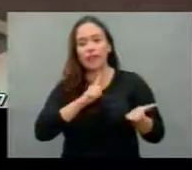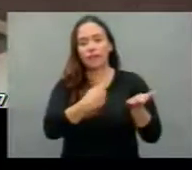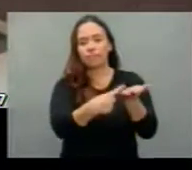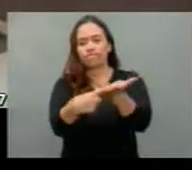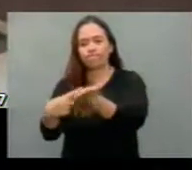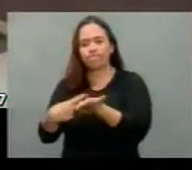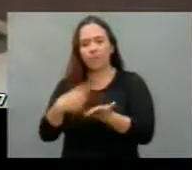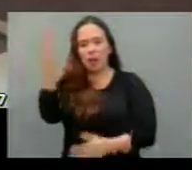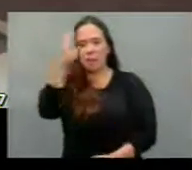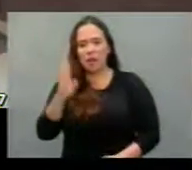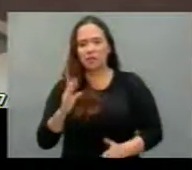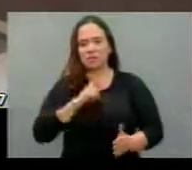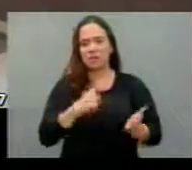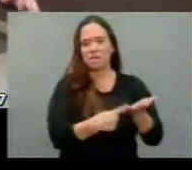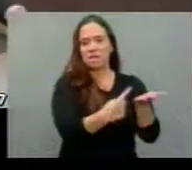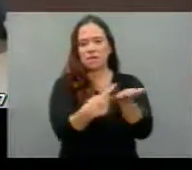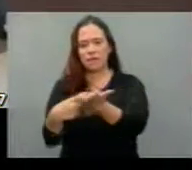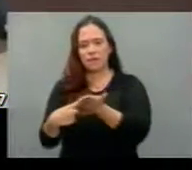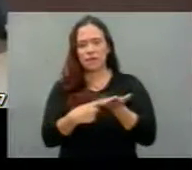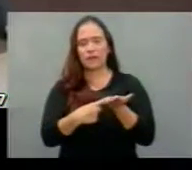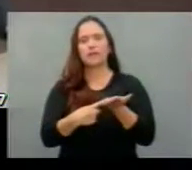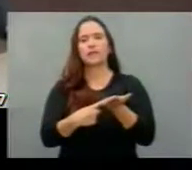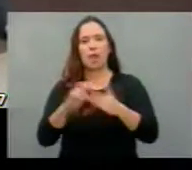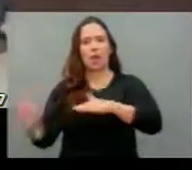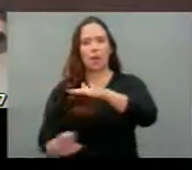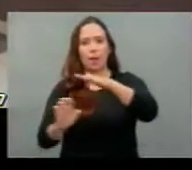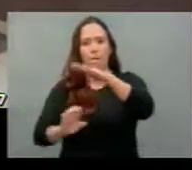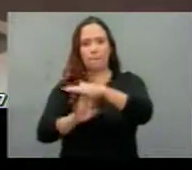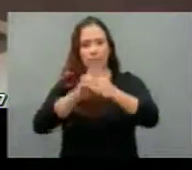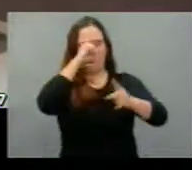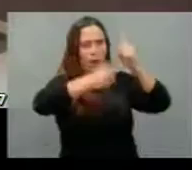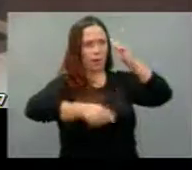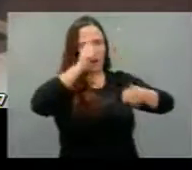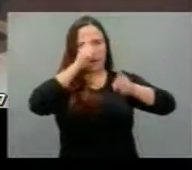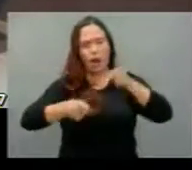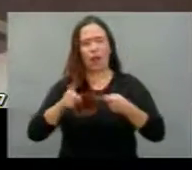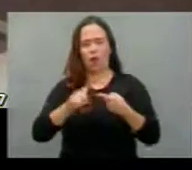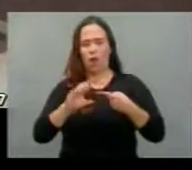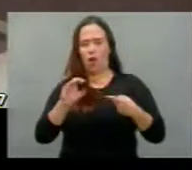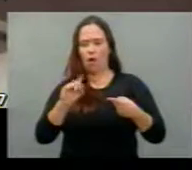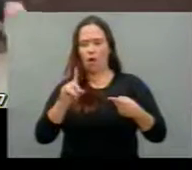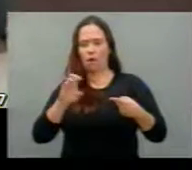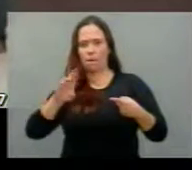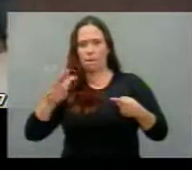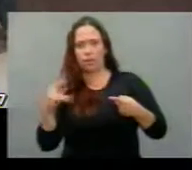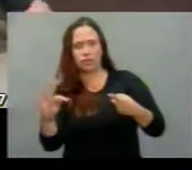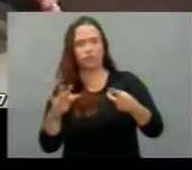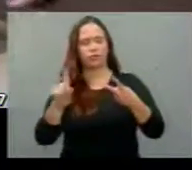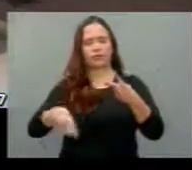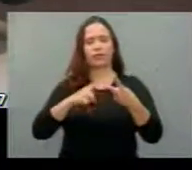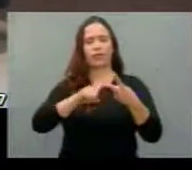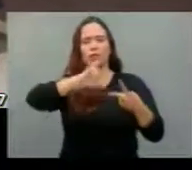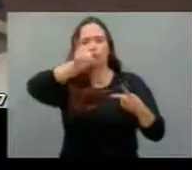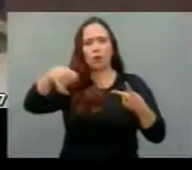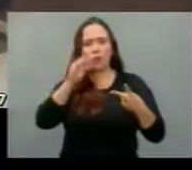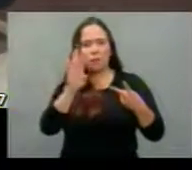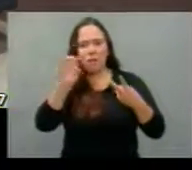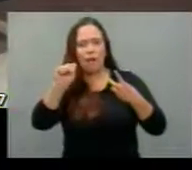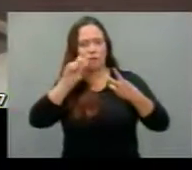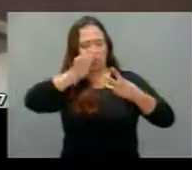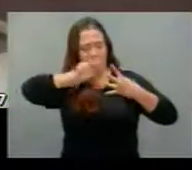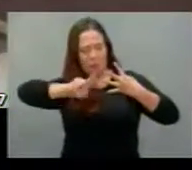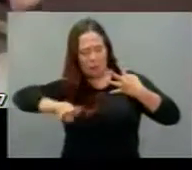O Brasil vive o governo das grandes corporações. É o Debrecht para lá, a JBS no outro dia. Portanto, nós